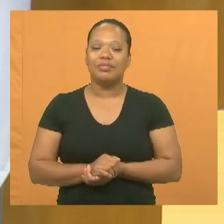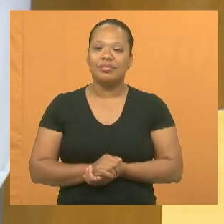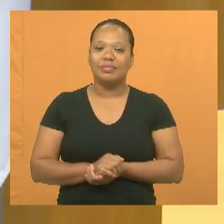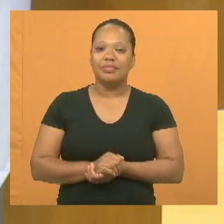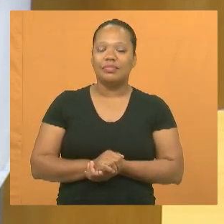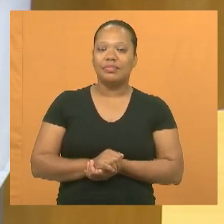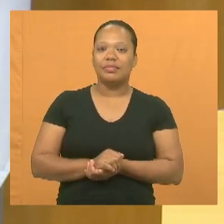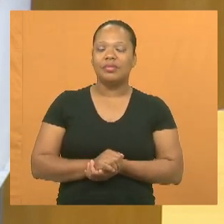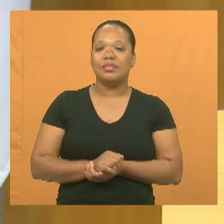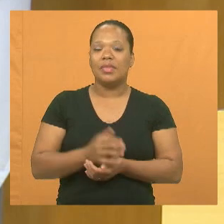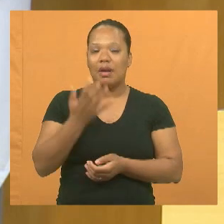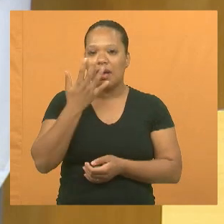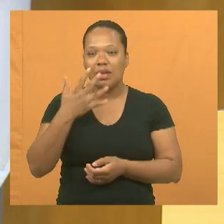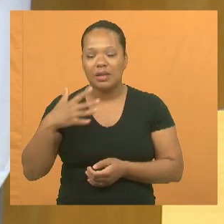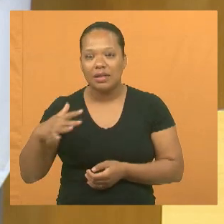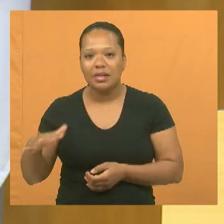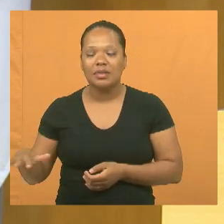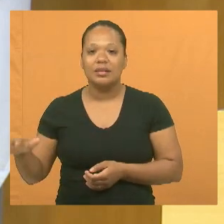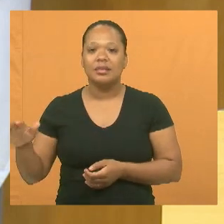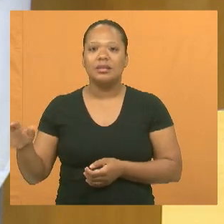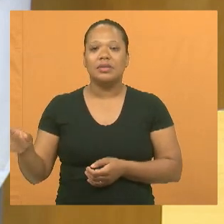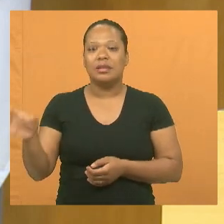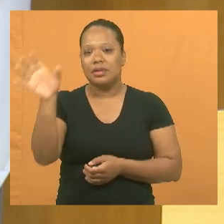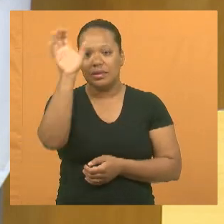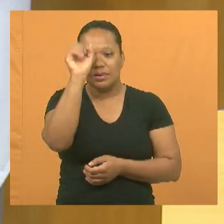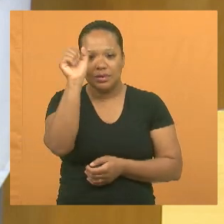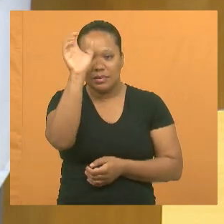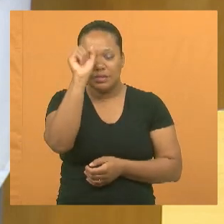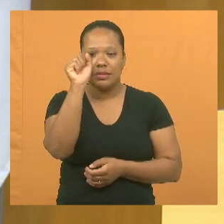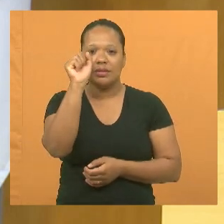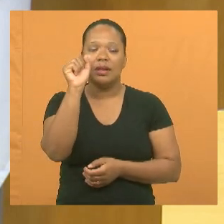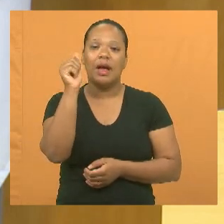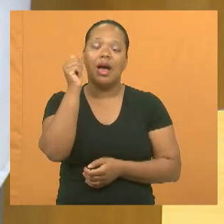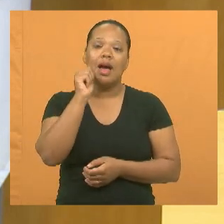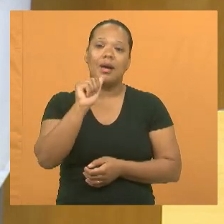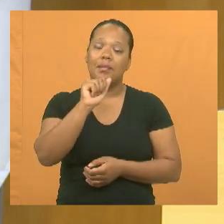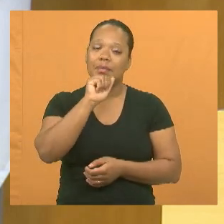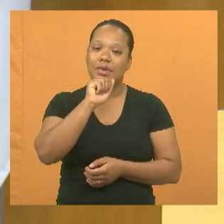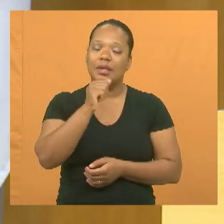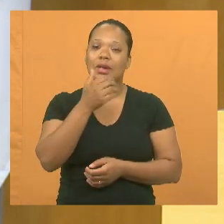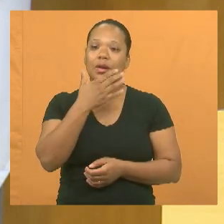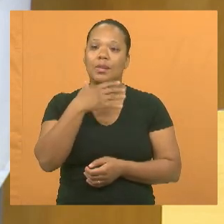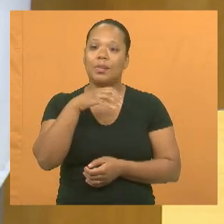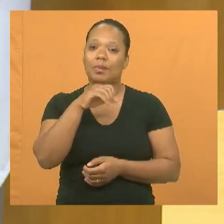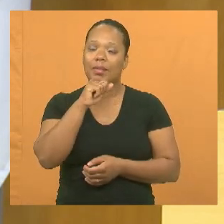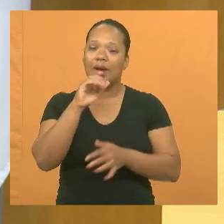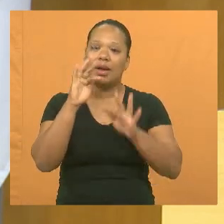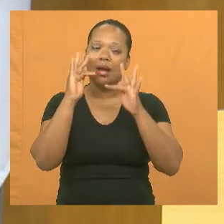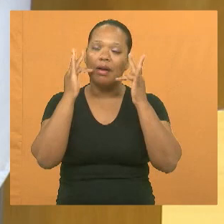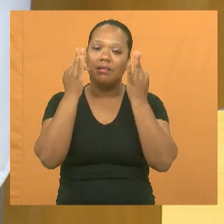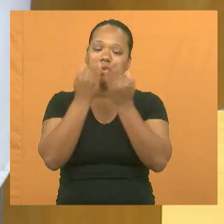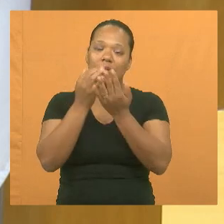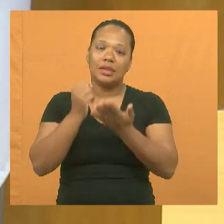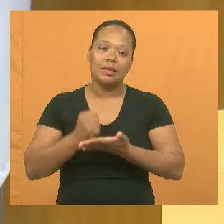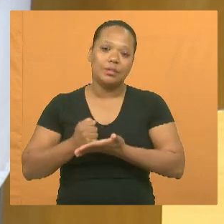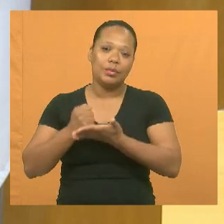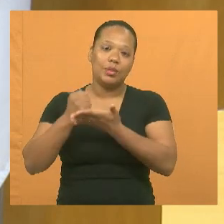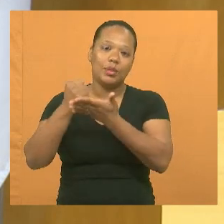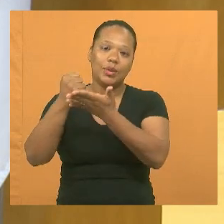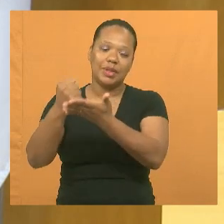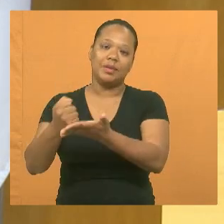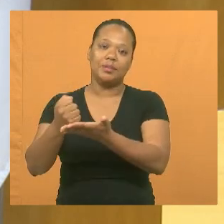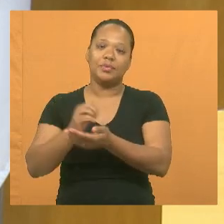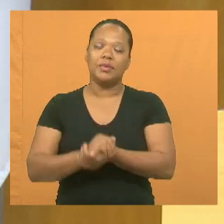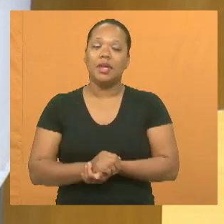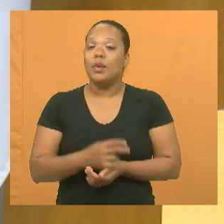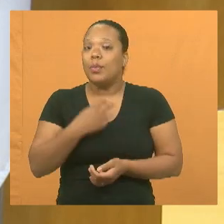essa criança, são os pais, a família. E aqui também eu